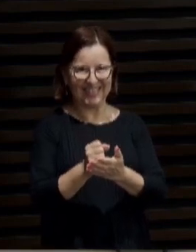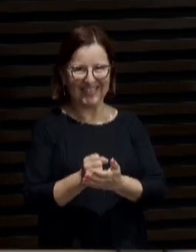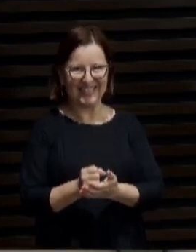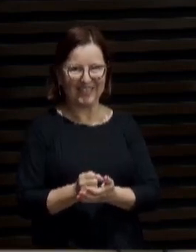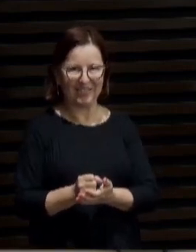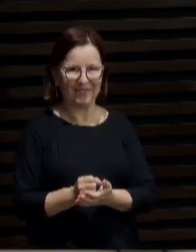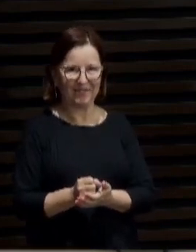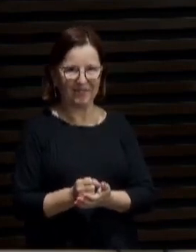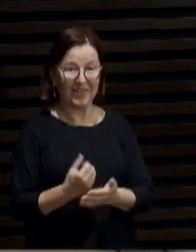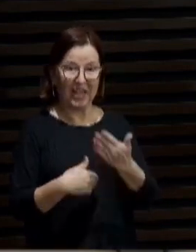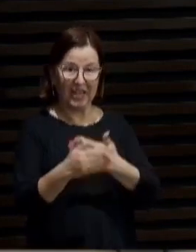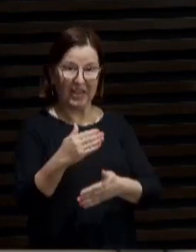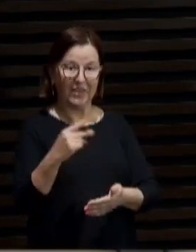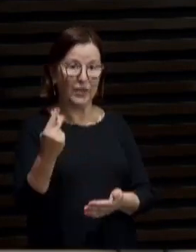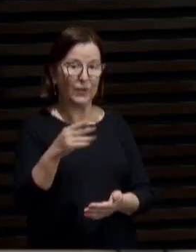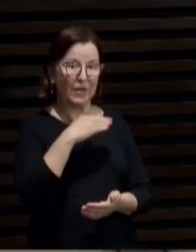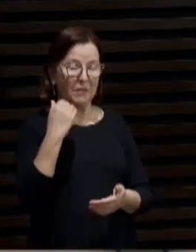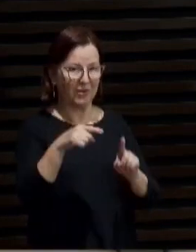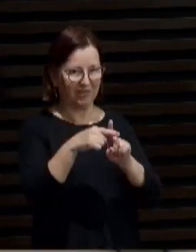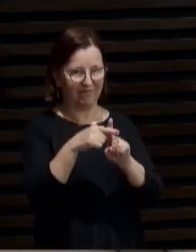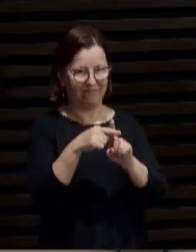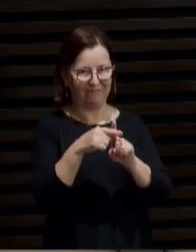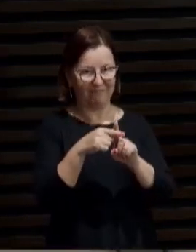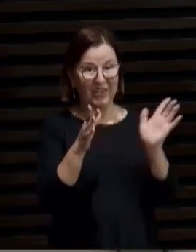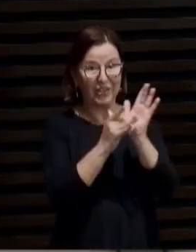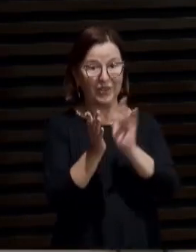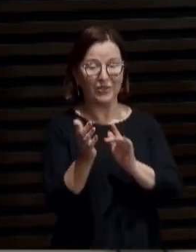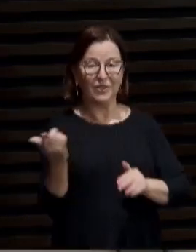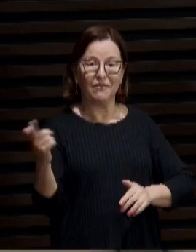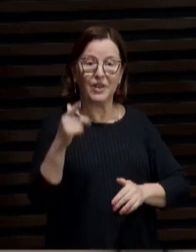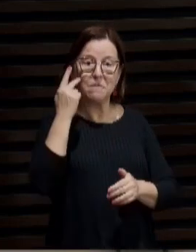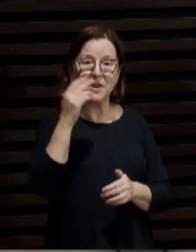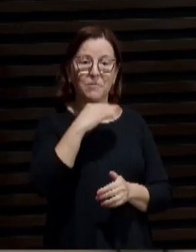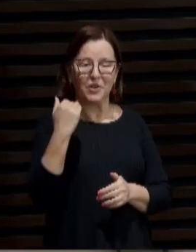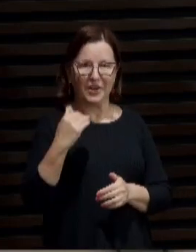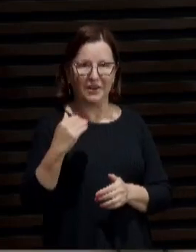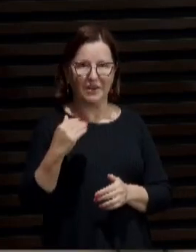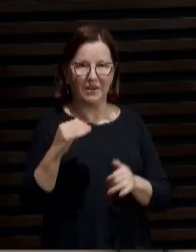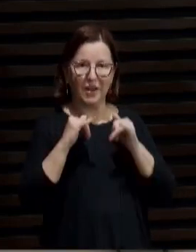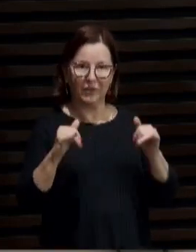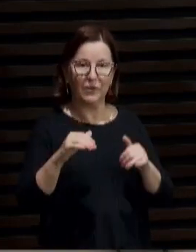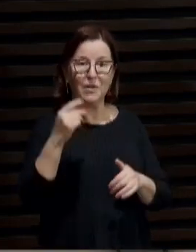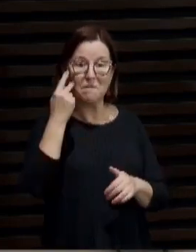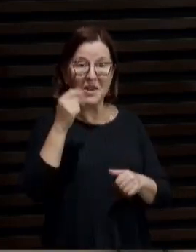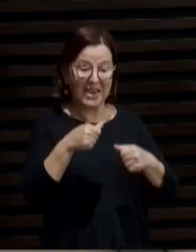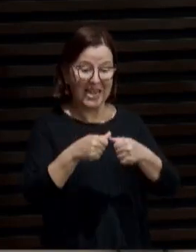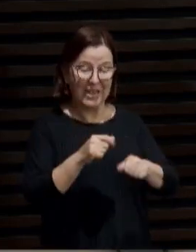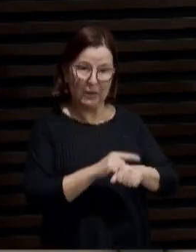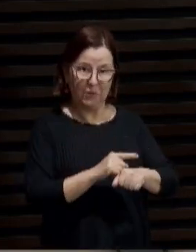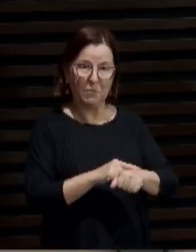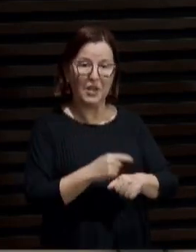Mediante a morte. Ele veio morrer. Ele fala assim, é para esse momento que eu vim.